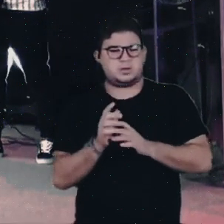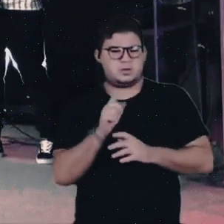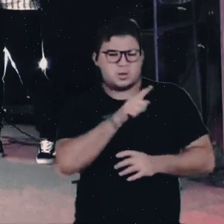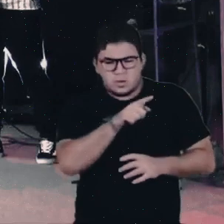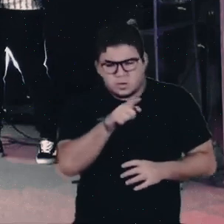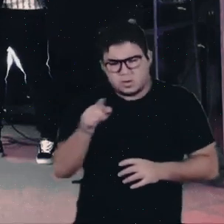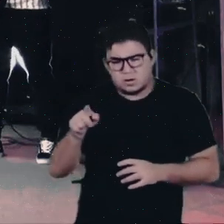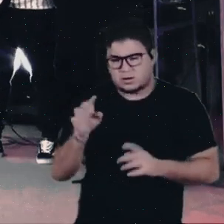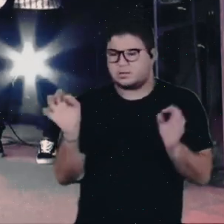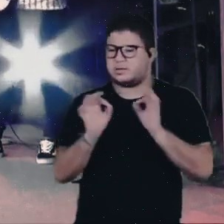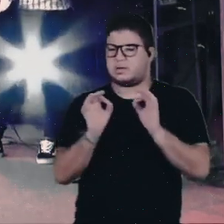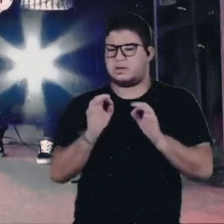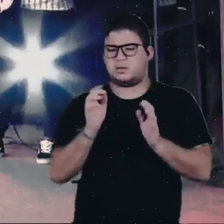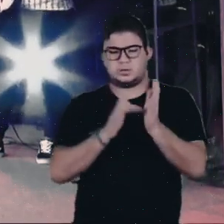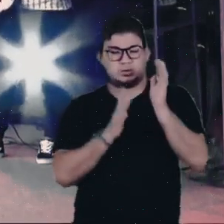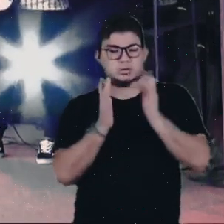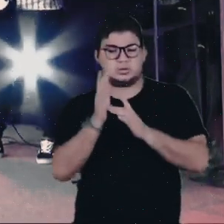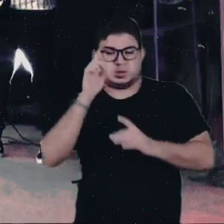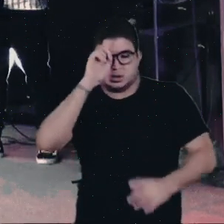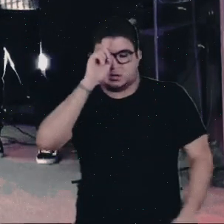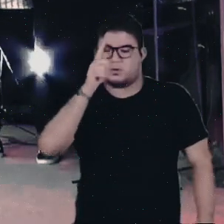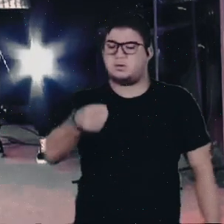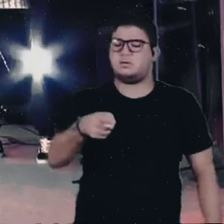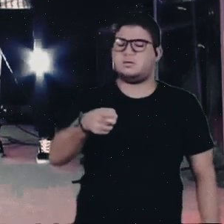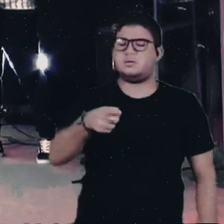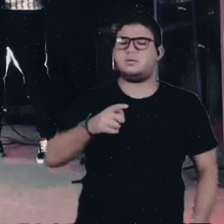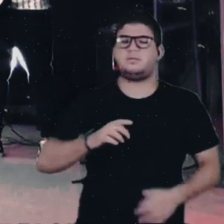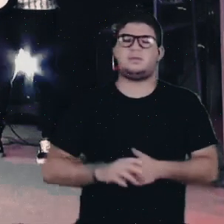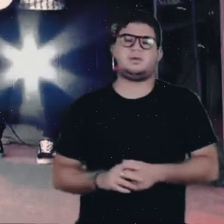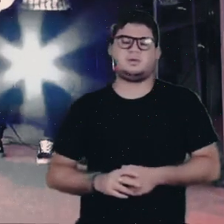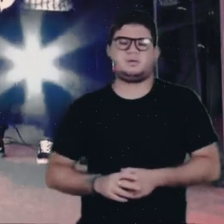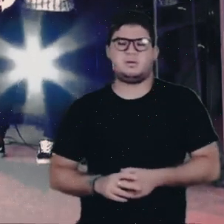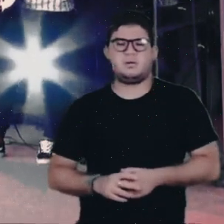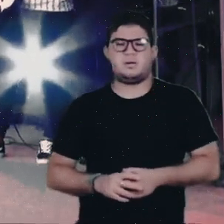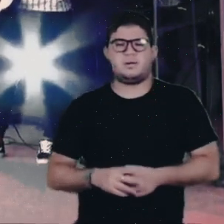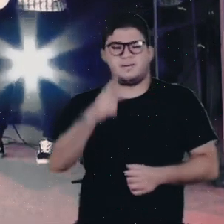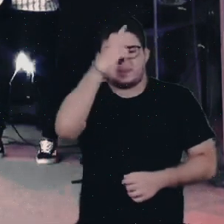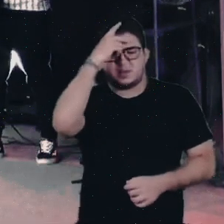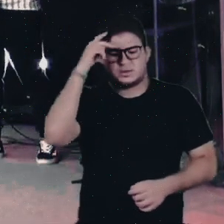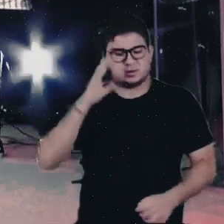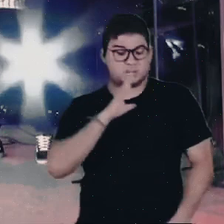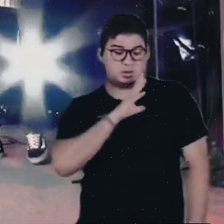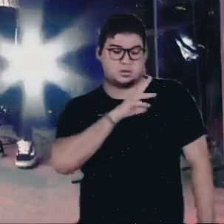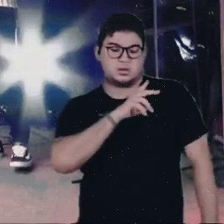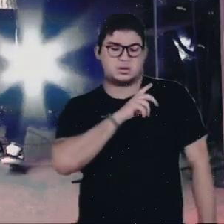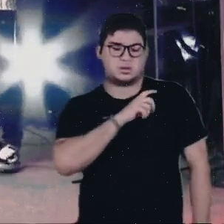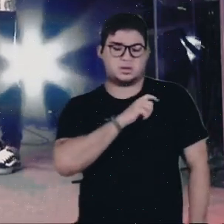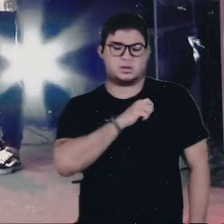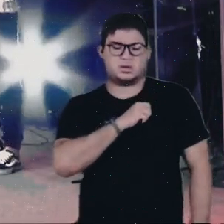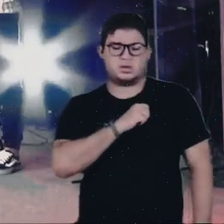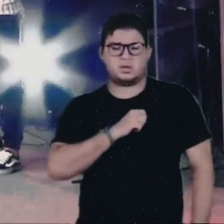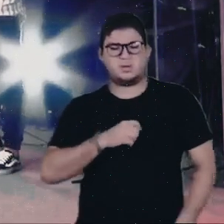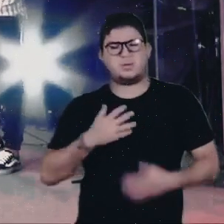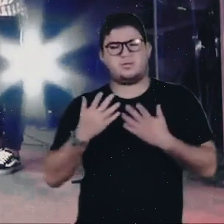deu um mandamento, deu uma ordem. Mas tem gente que só ama até o momento que tem que perdoar o